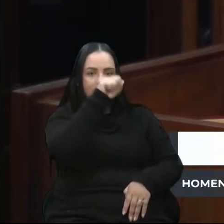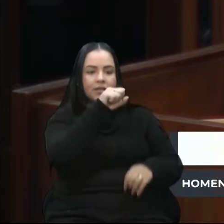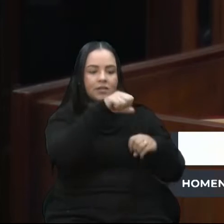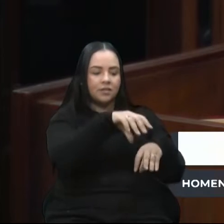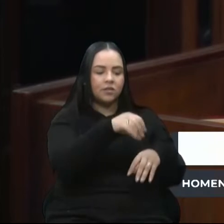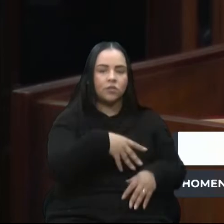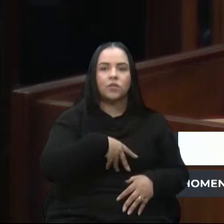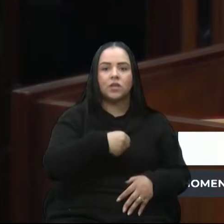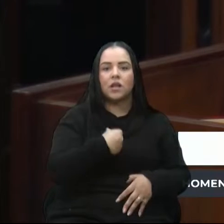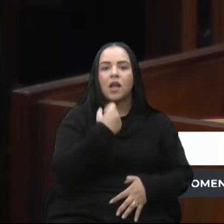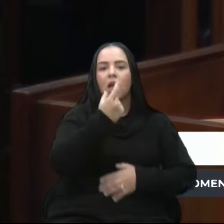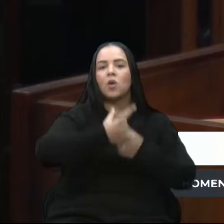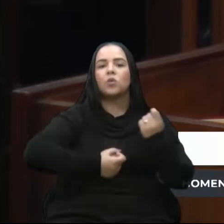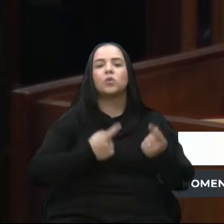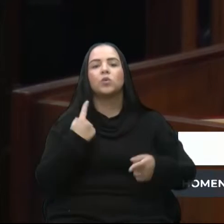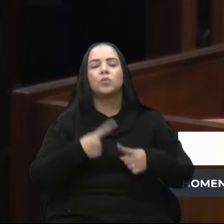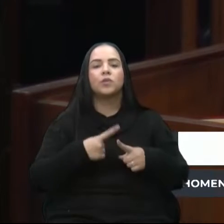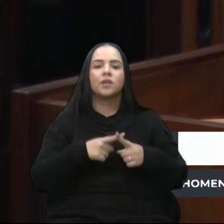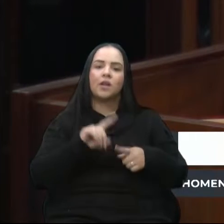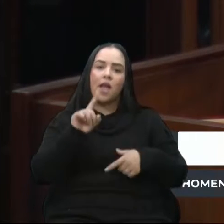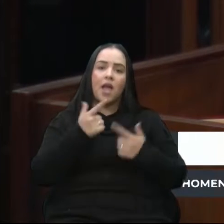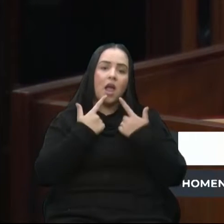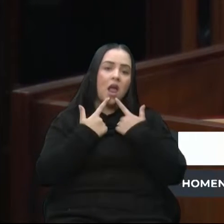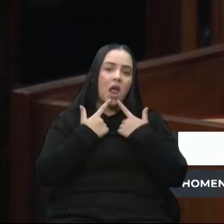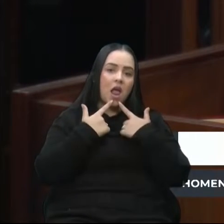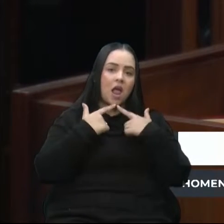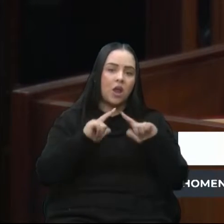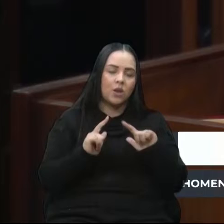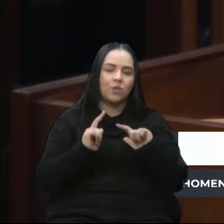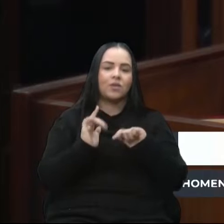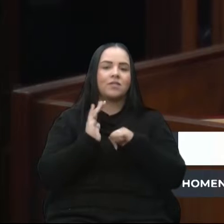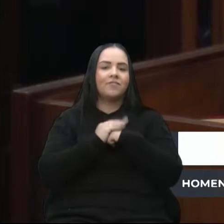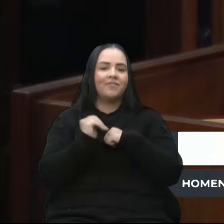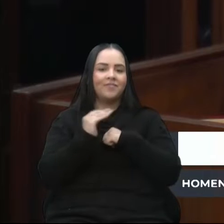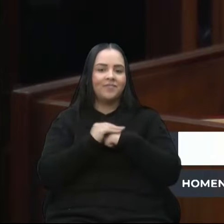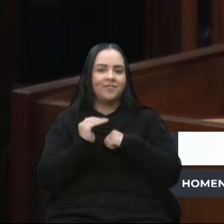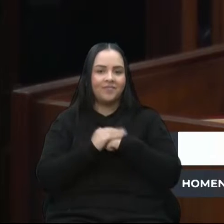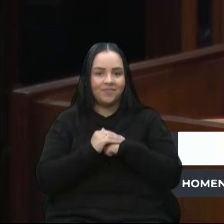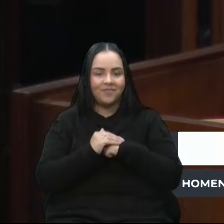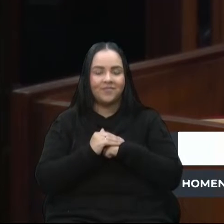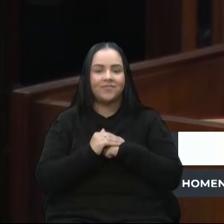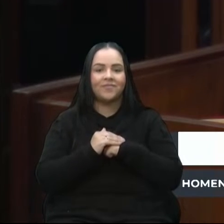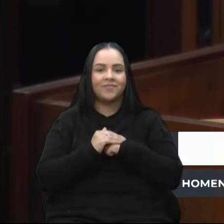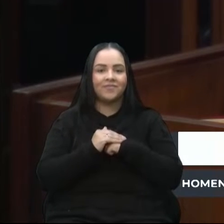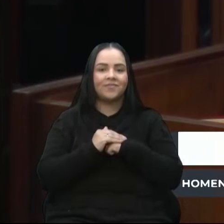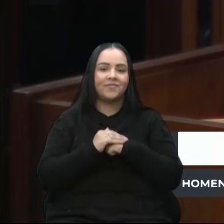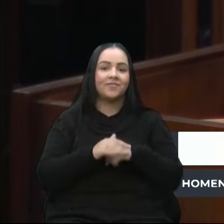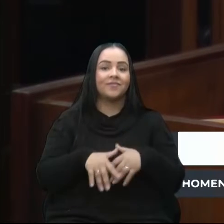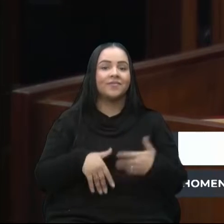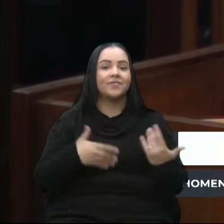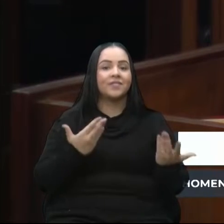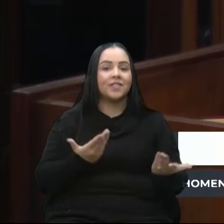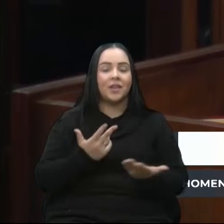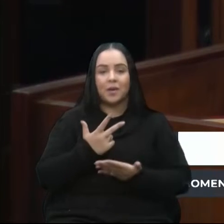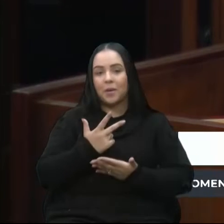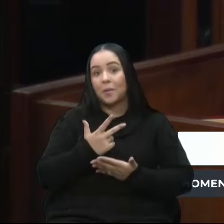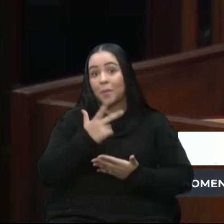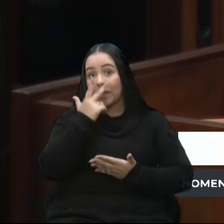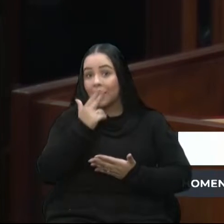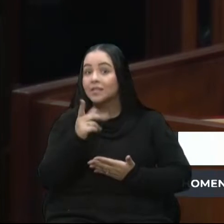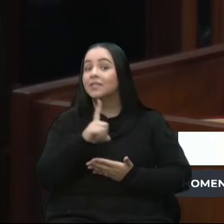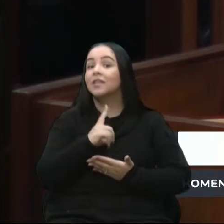muitos porque é a língua do afeto. Então, me parece que tem muita procura as